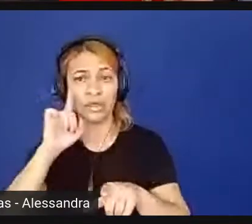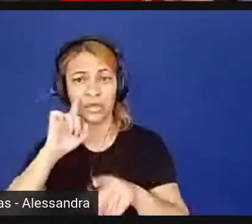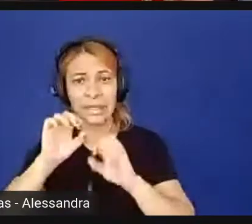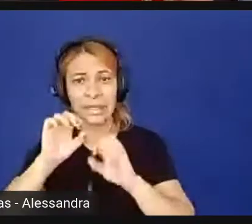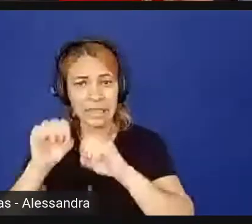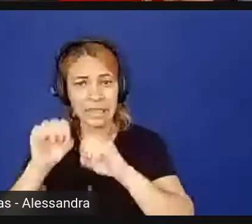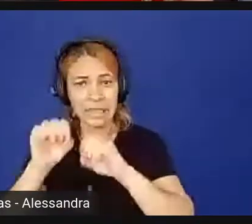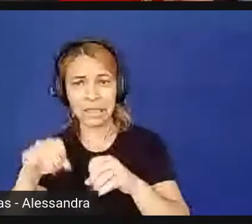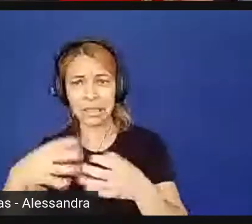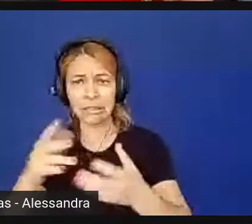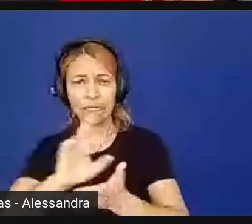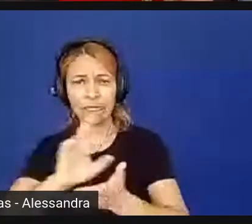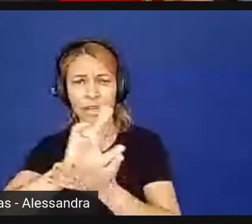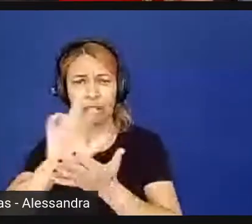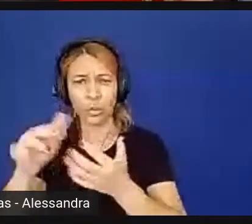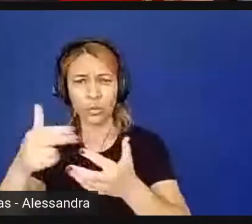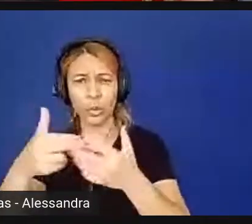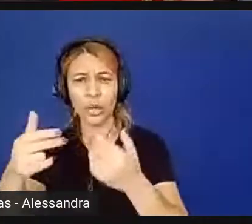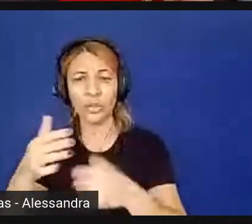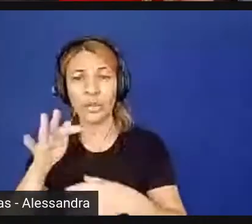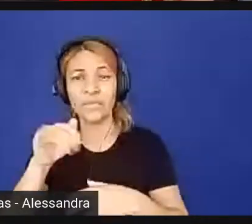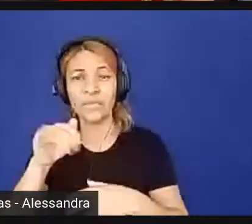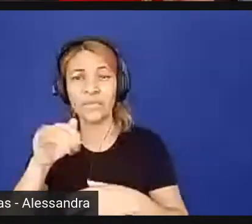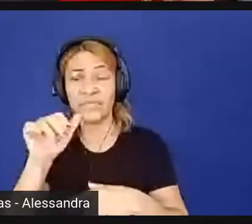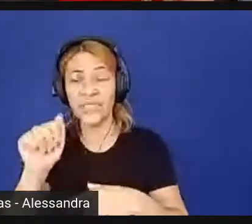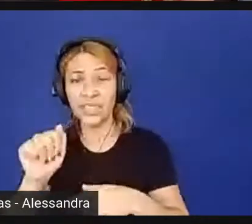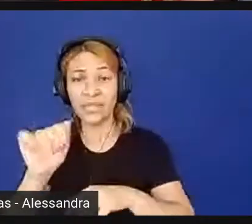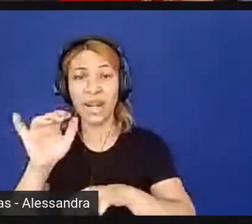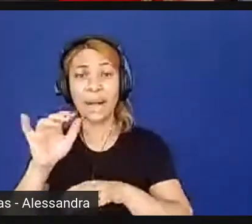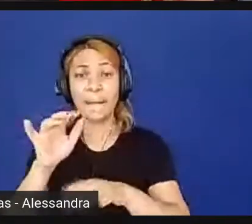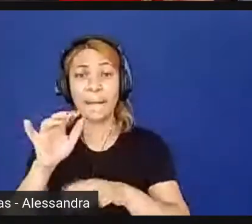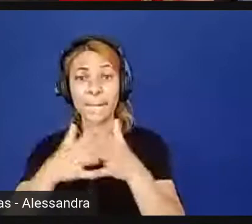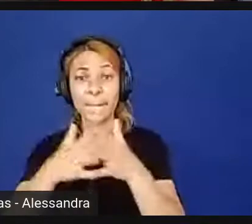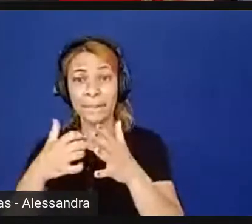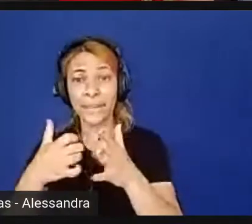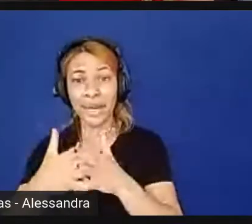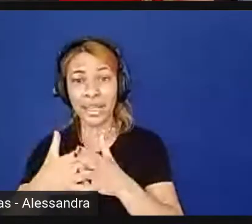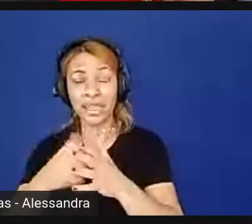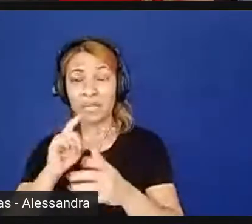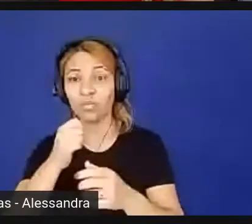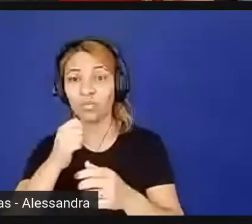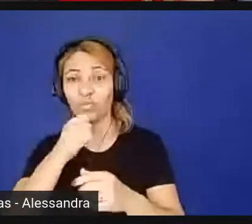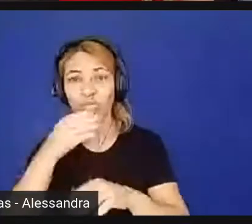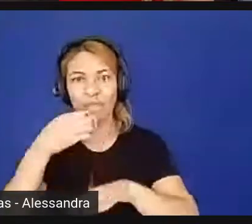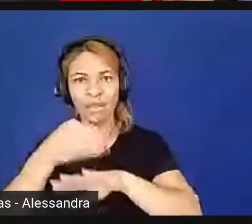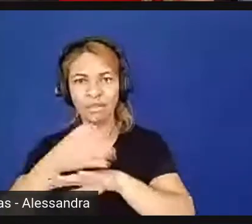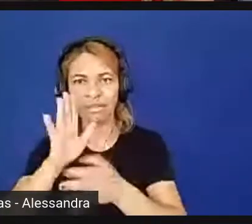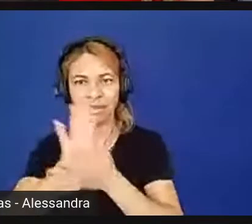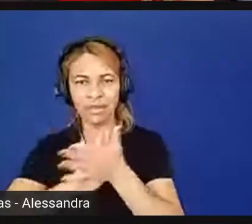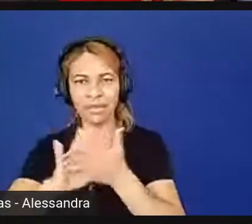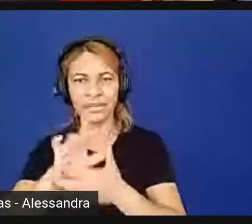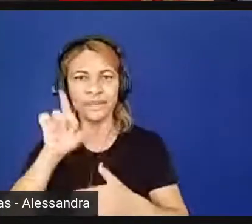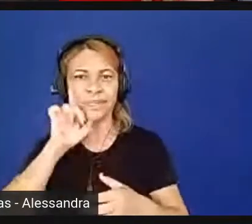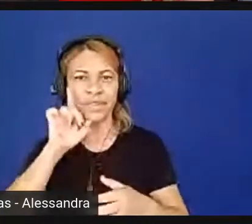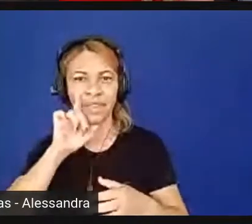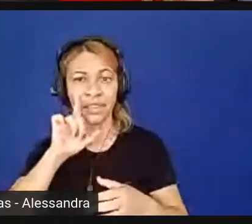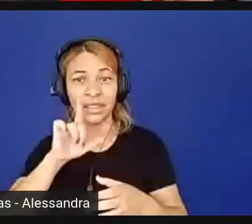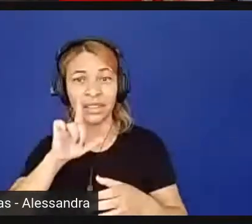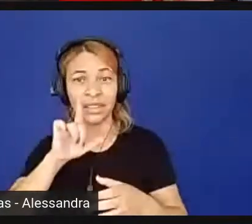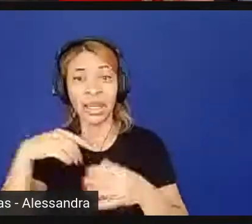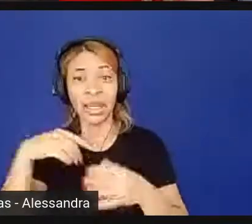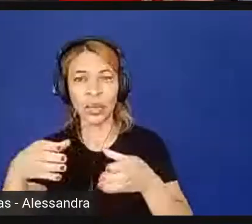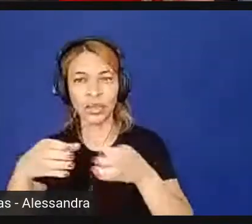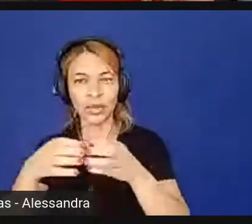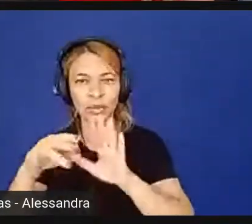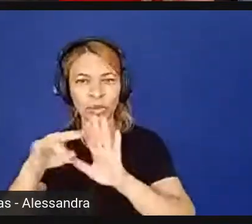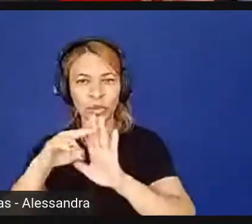da FIFA, empresas estrangeiras que sequer atuam nos Estados Unidos. Então, o compliance, para resumir, é uma postura